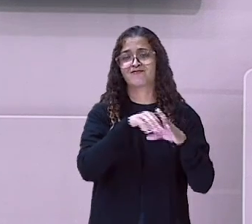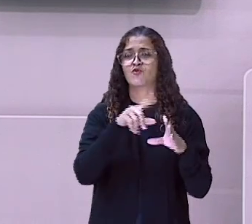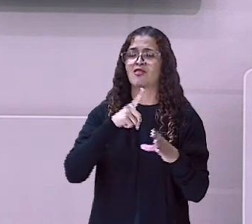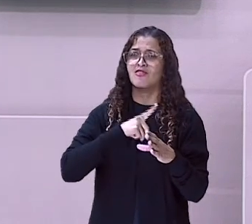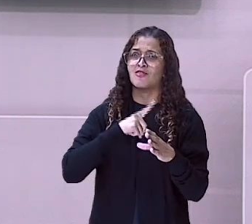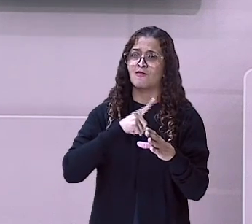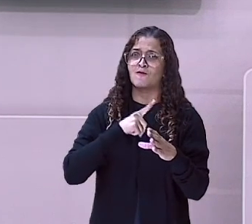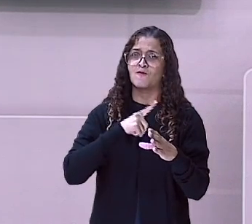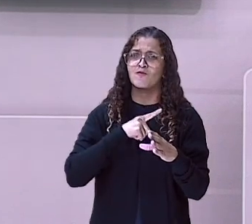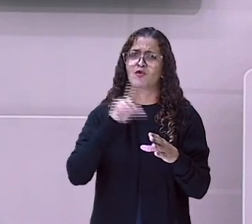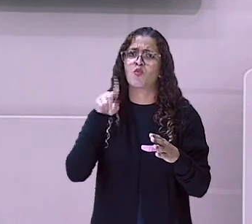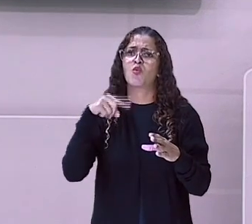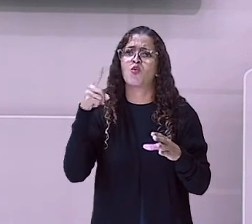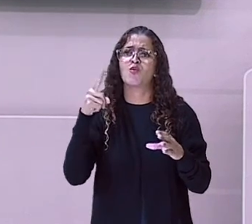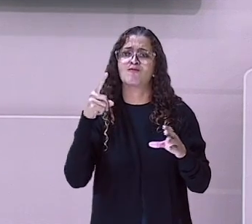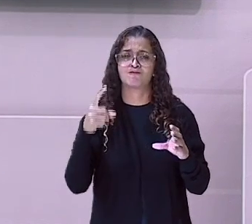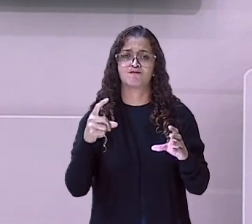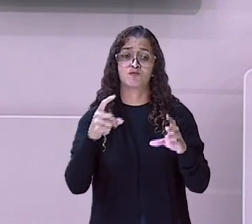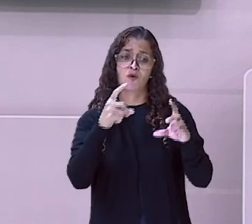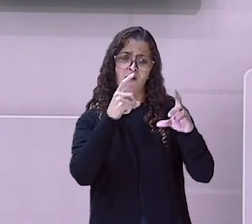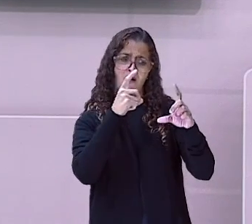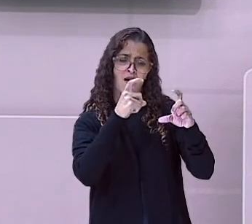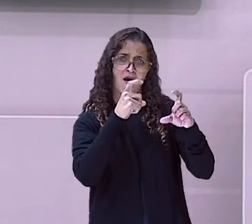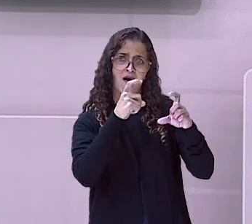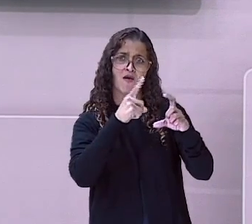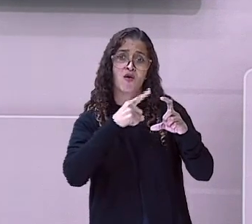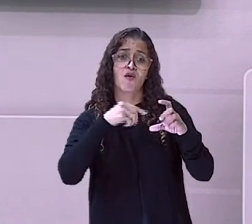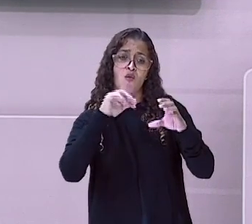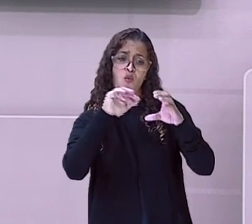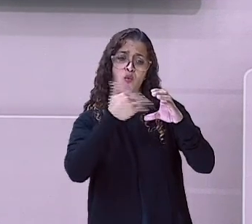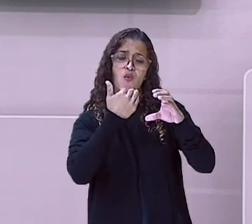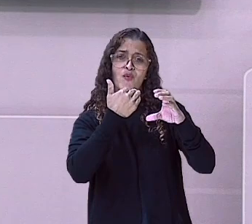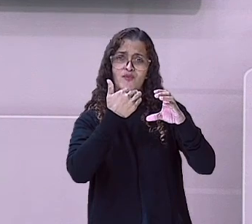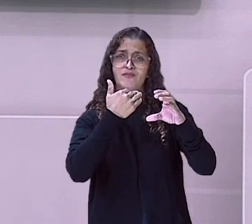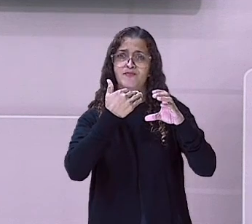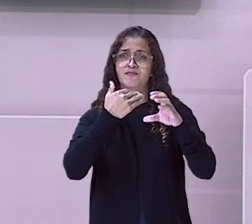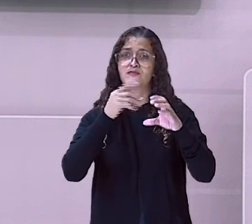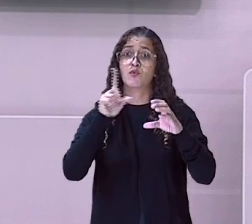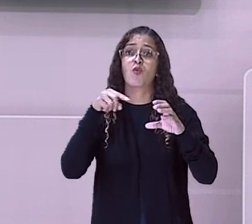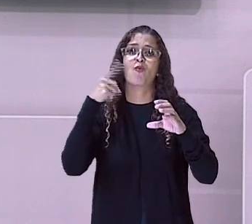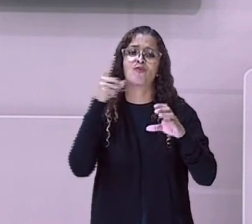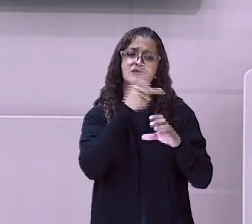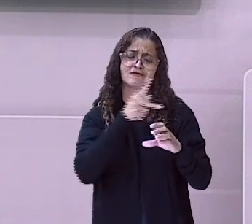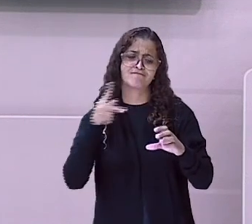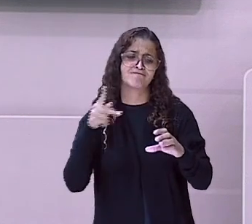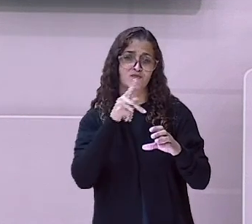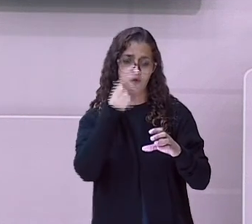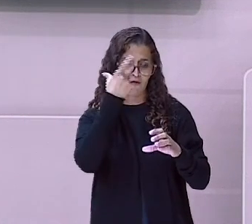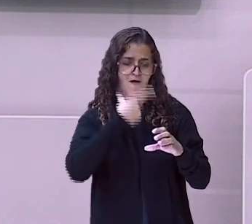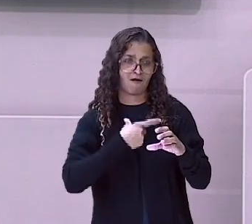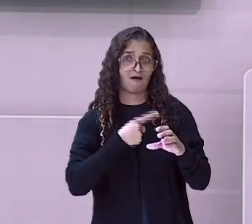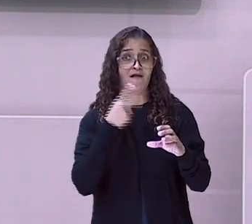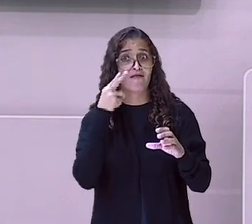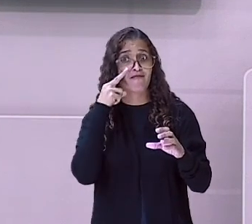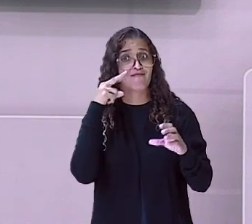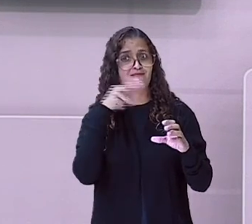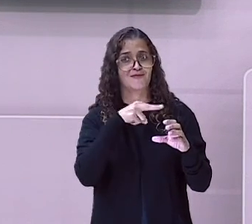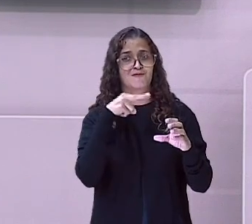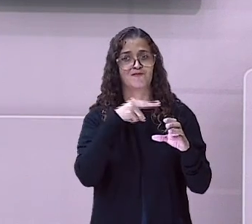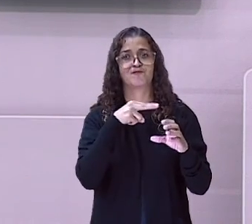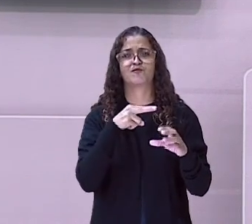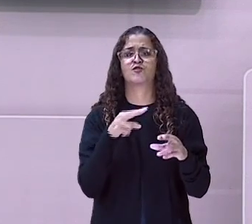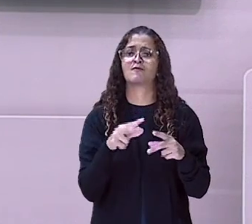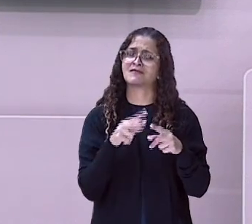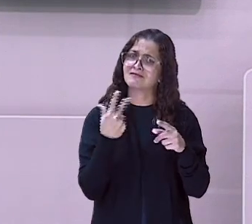né? Você tira uma foto e manda para sua professora para ela estar fazendo as devidas correções. E para acessar as